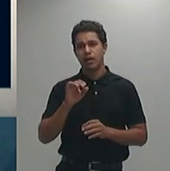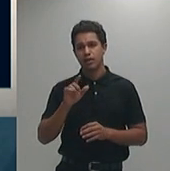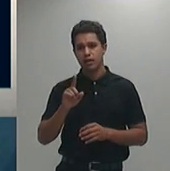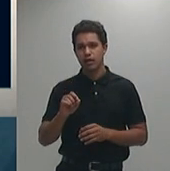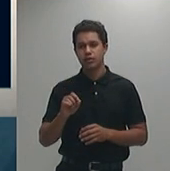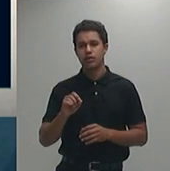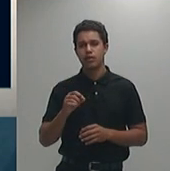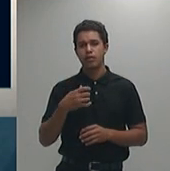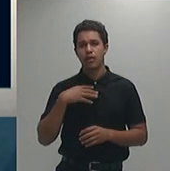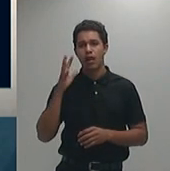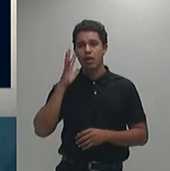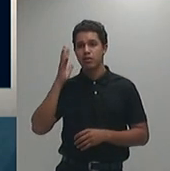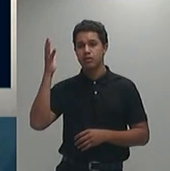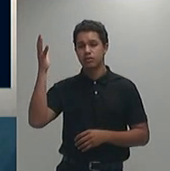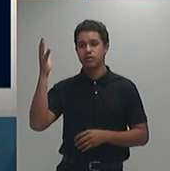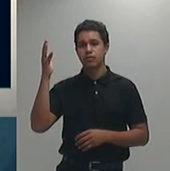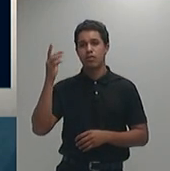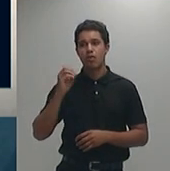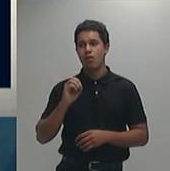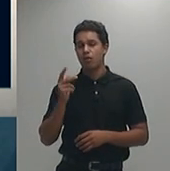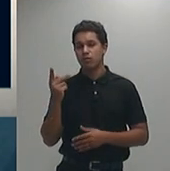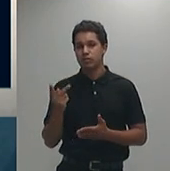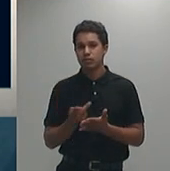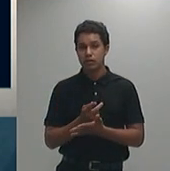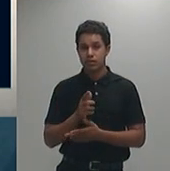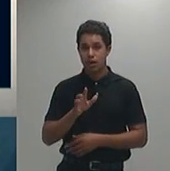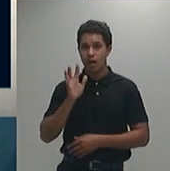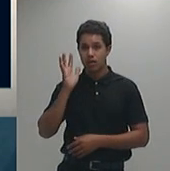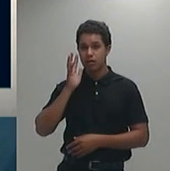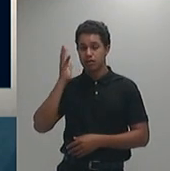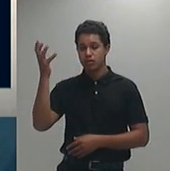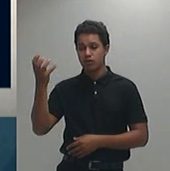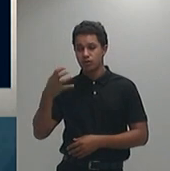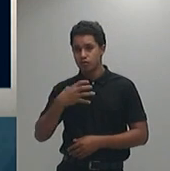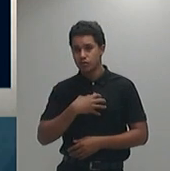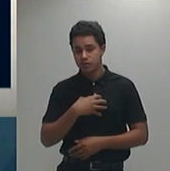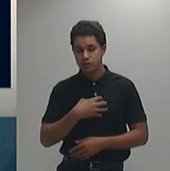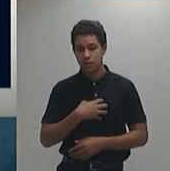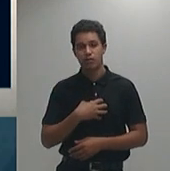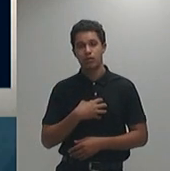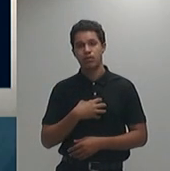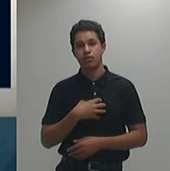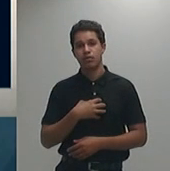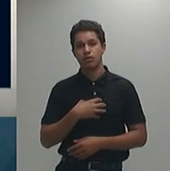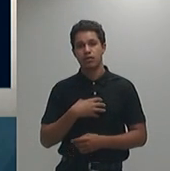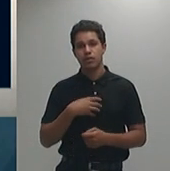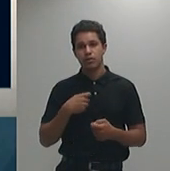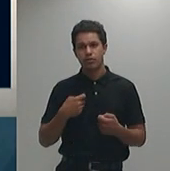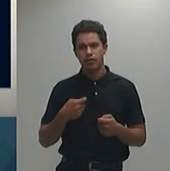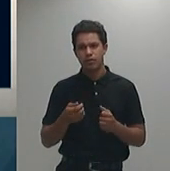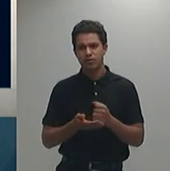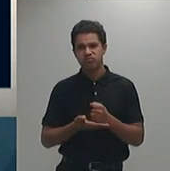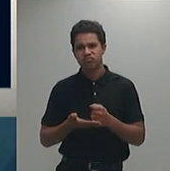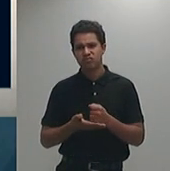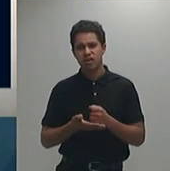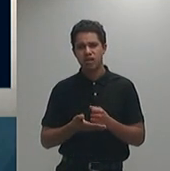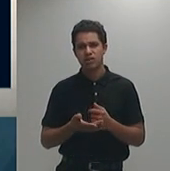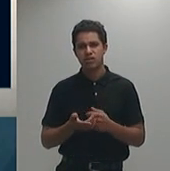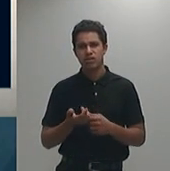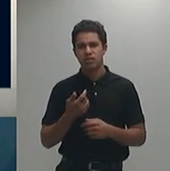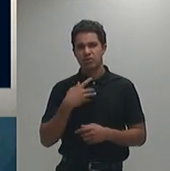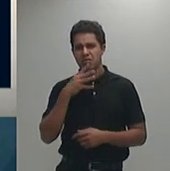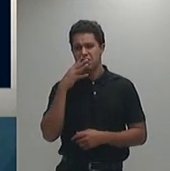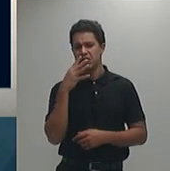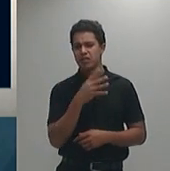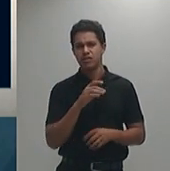Ou seja é a decisão de tal modo teratológica que consubstancia o desprezo do